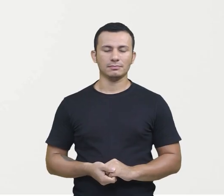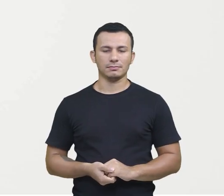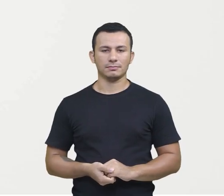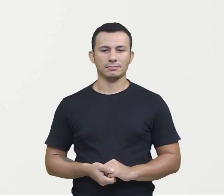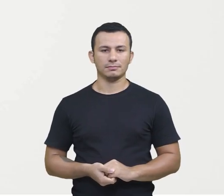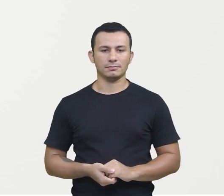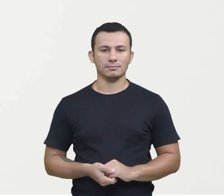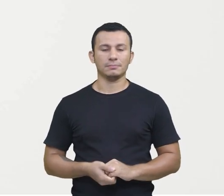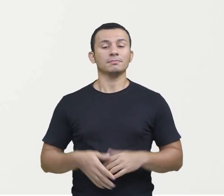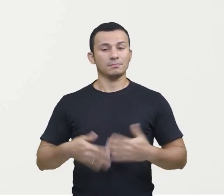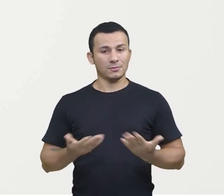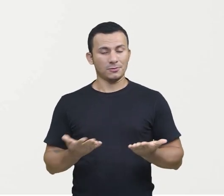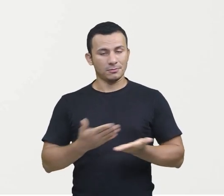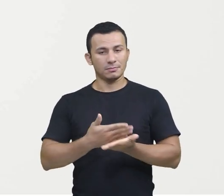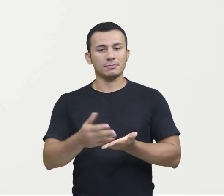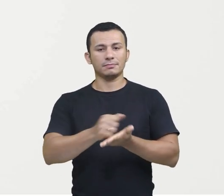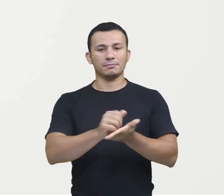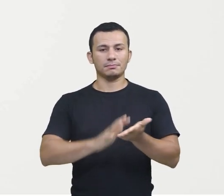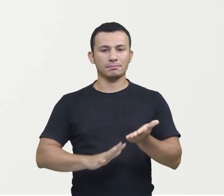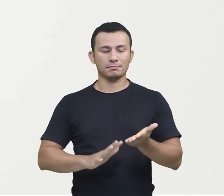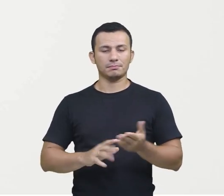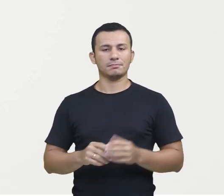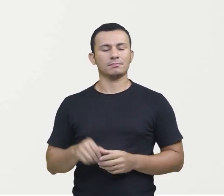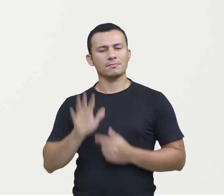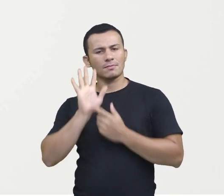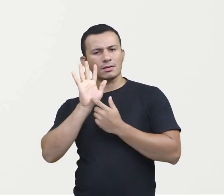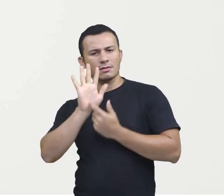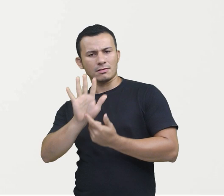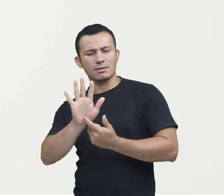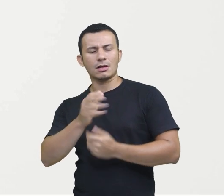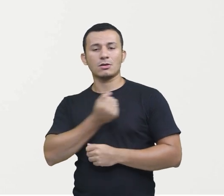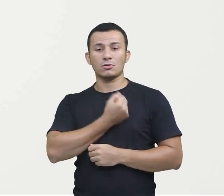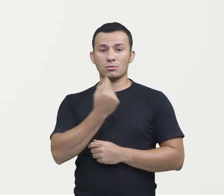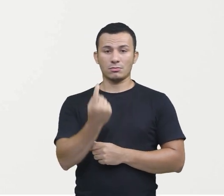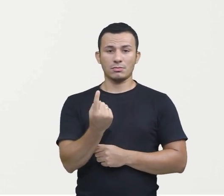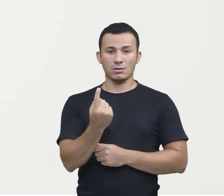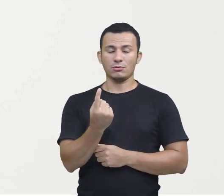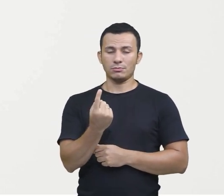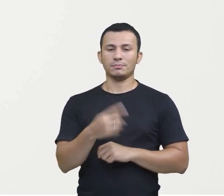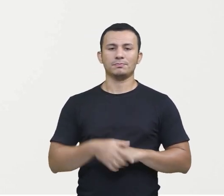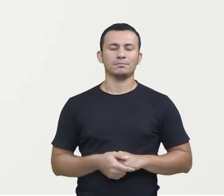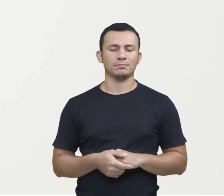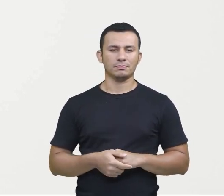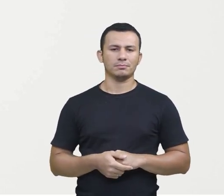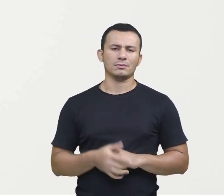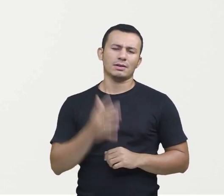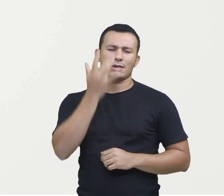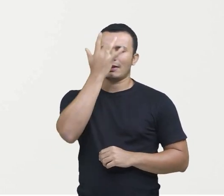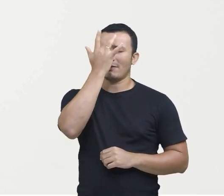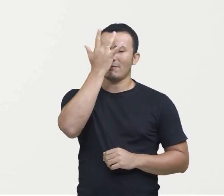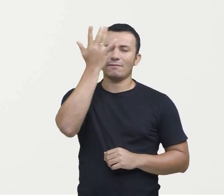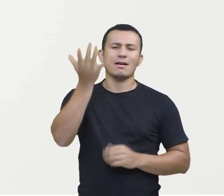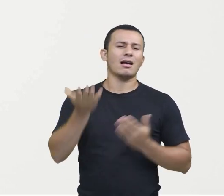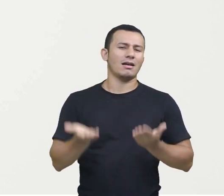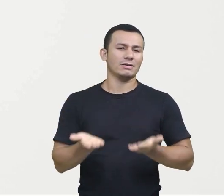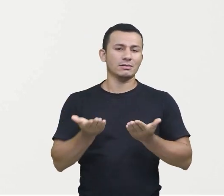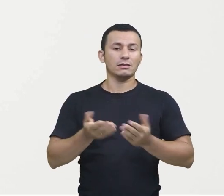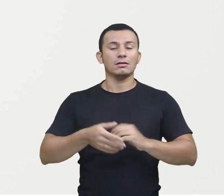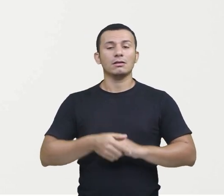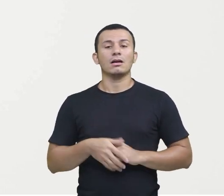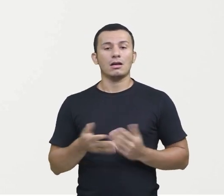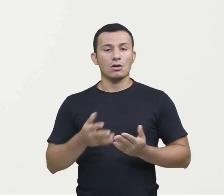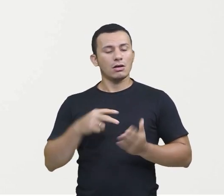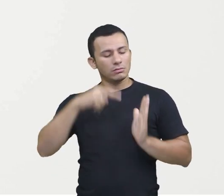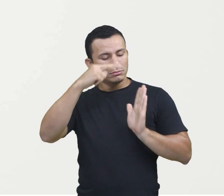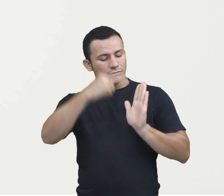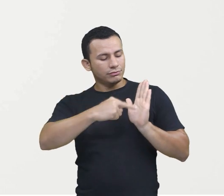Então vamos lá. Eu trouxe para vocês essa primeira atividade aí. É muito fácil. Eu vou ler para